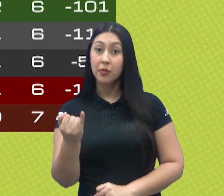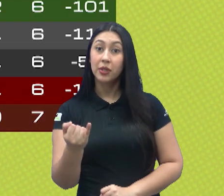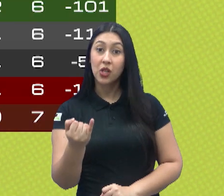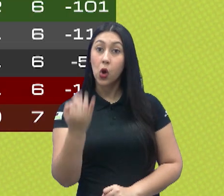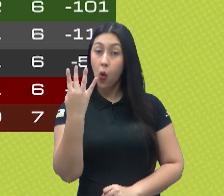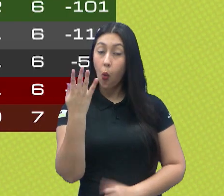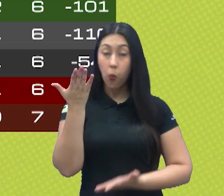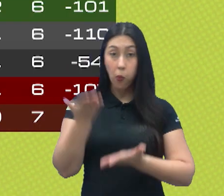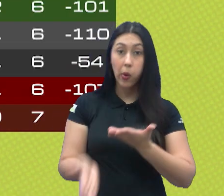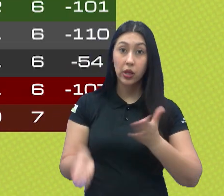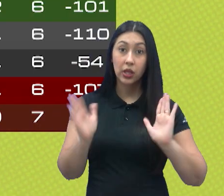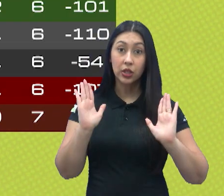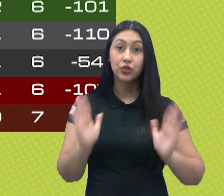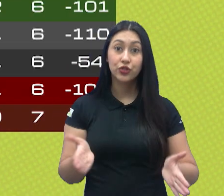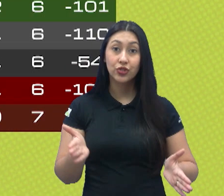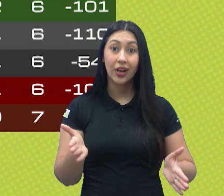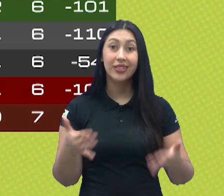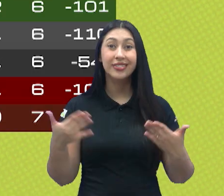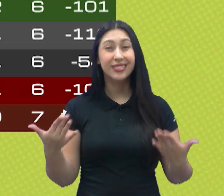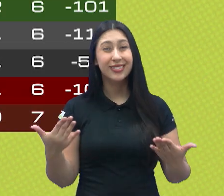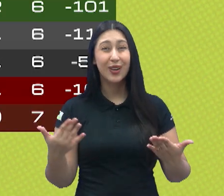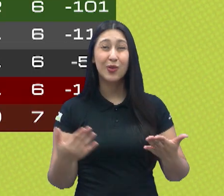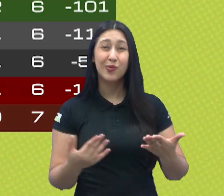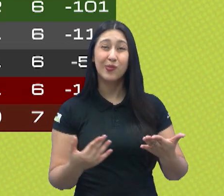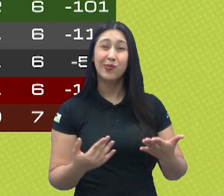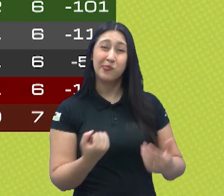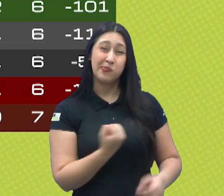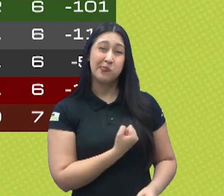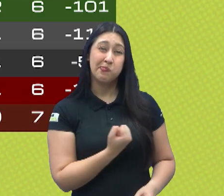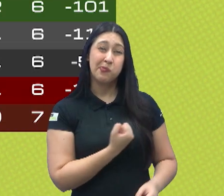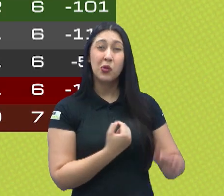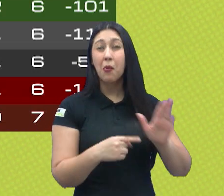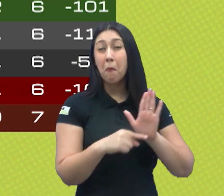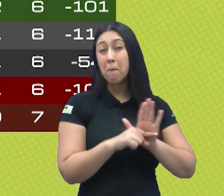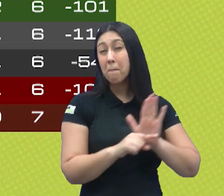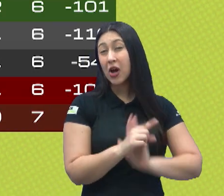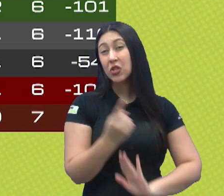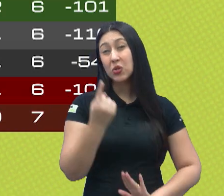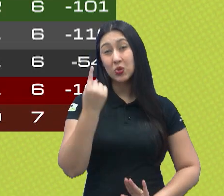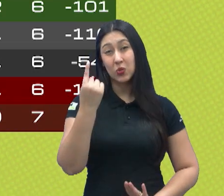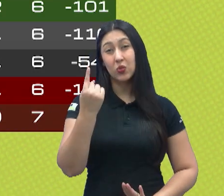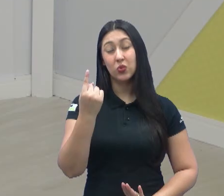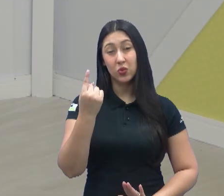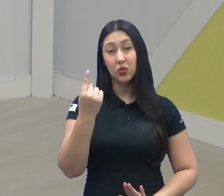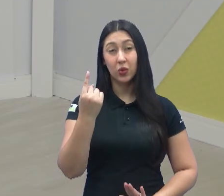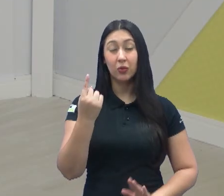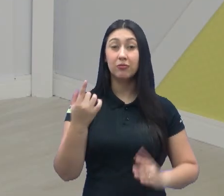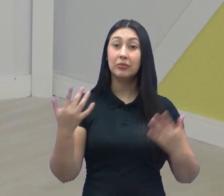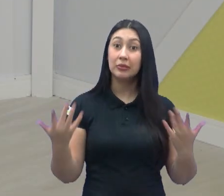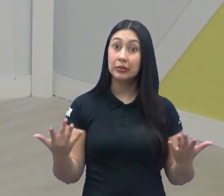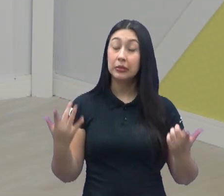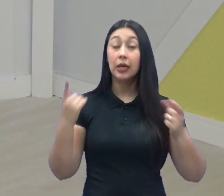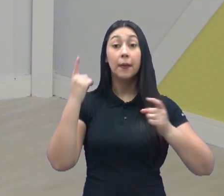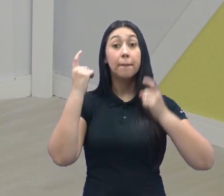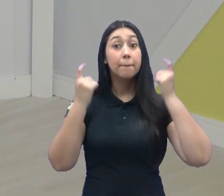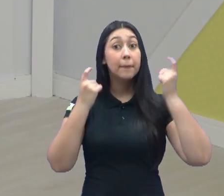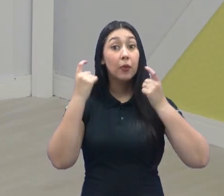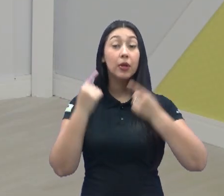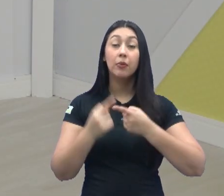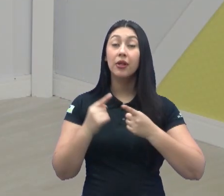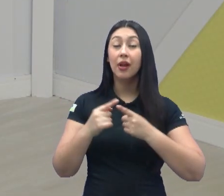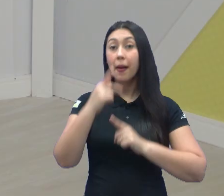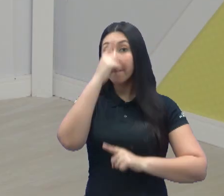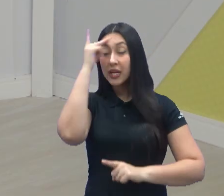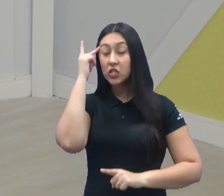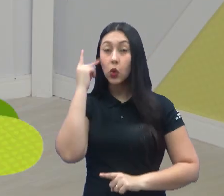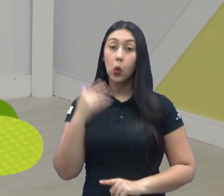derrotas, neste momento com um saldo negativo de -1 na tabela de classificação. Paulito, o que preocupa, quem gosta de basquete gosta de